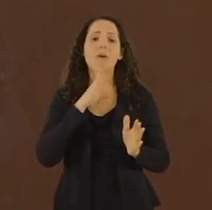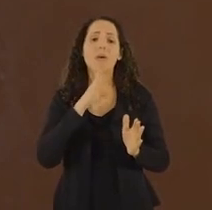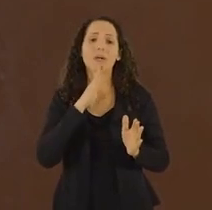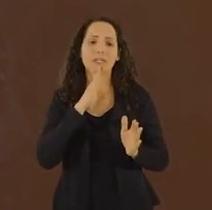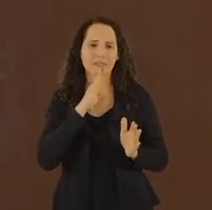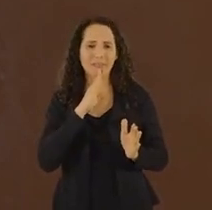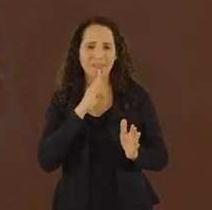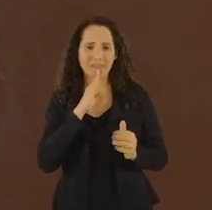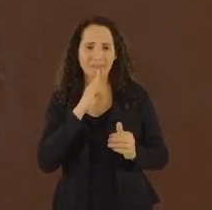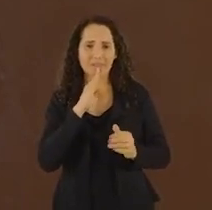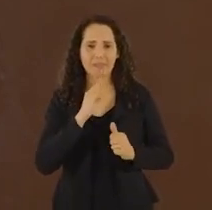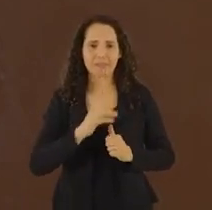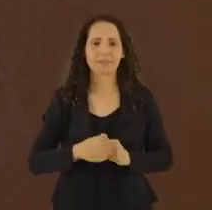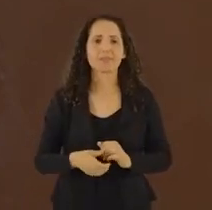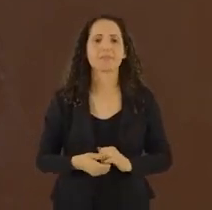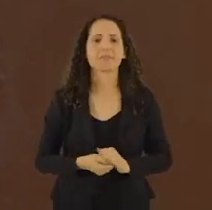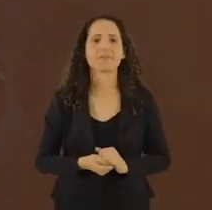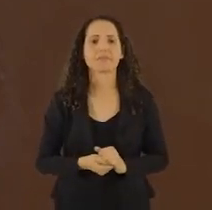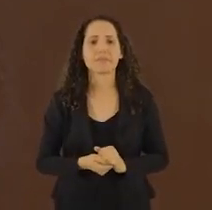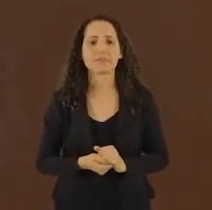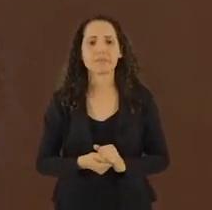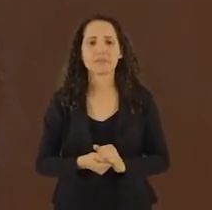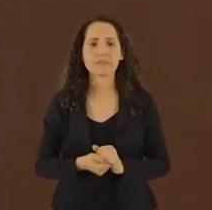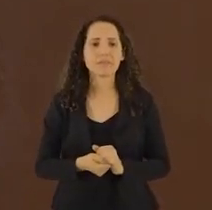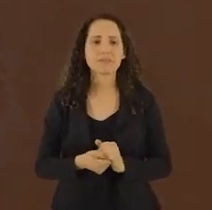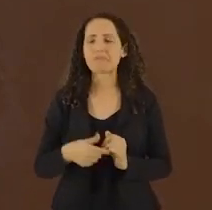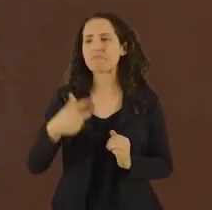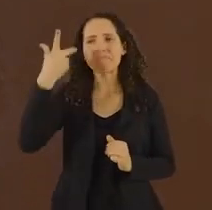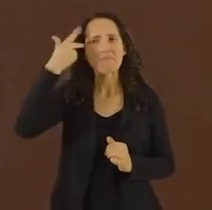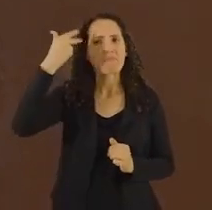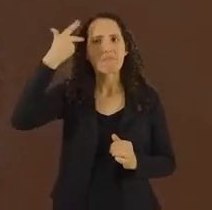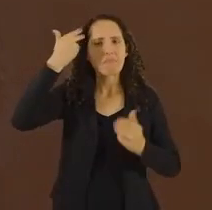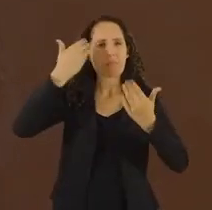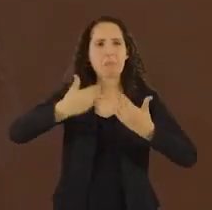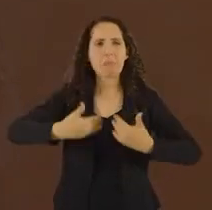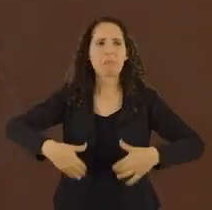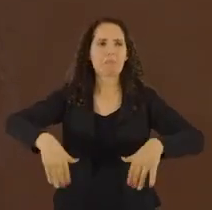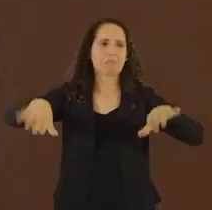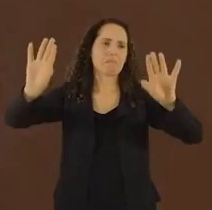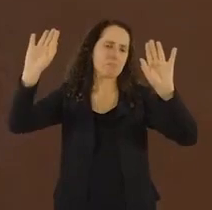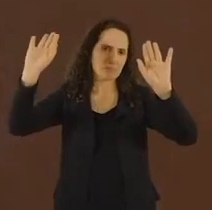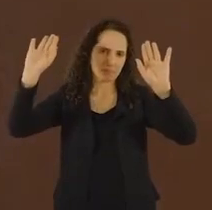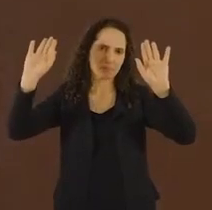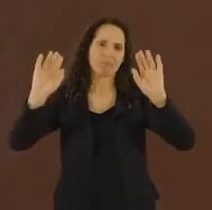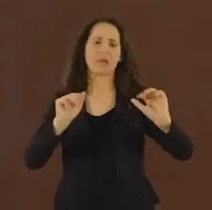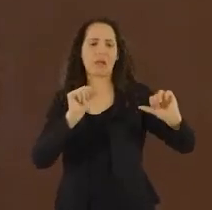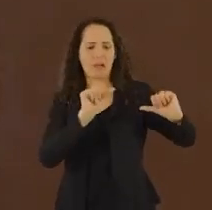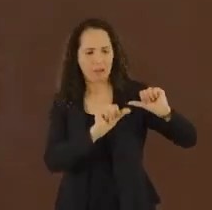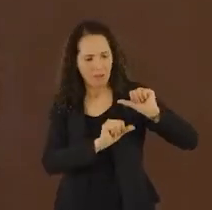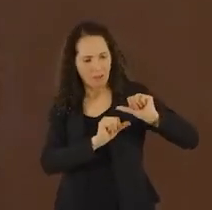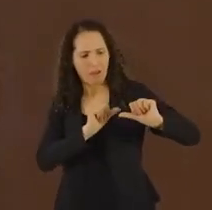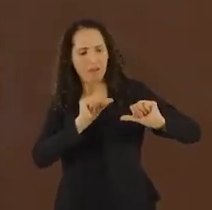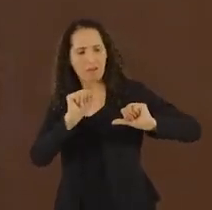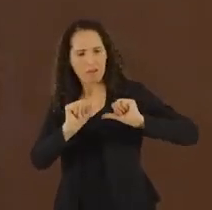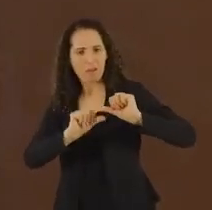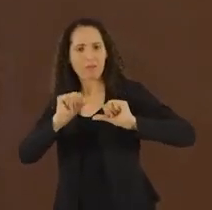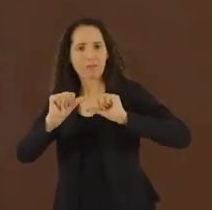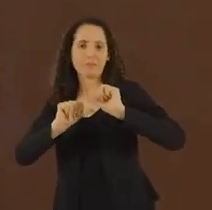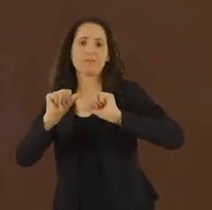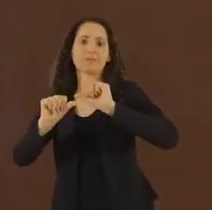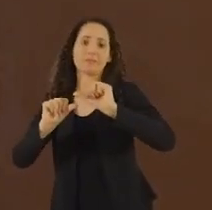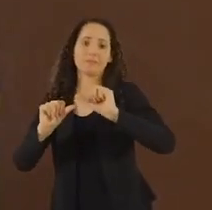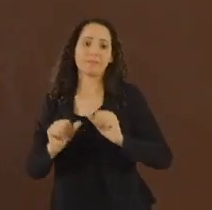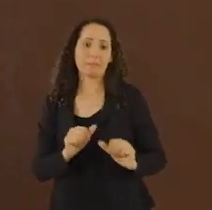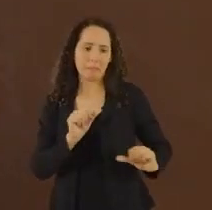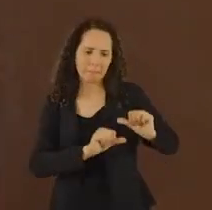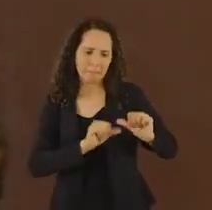elas vão e veja o fluxo natural da vida né Elas vão se transformar numa